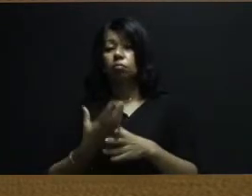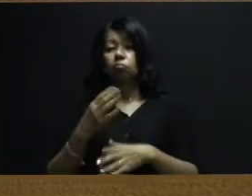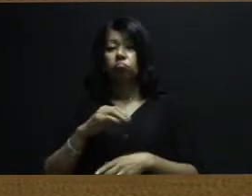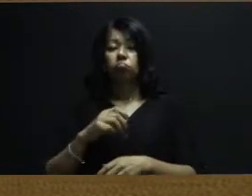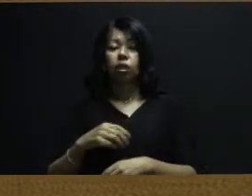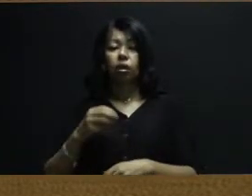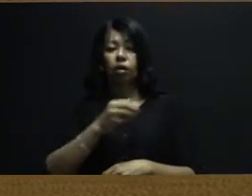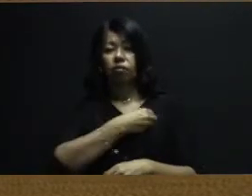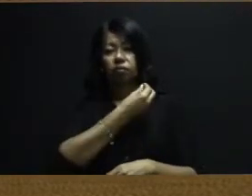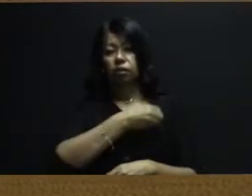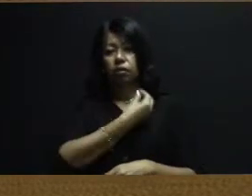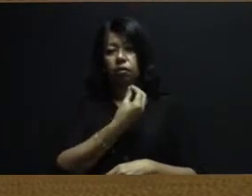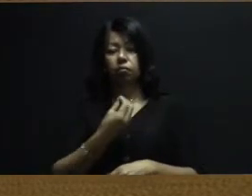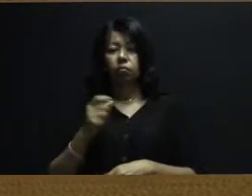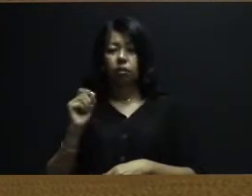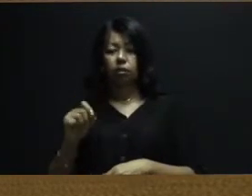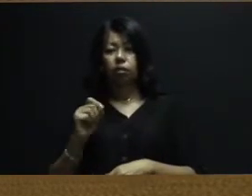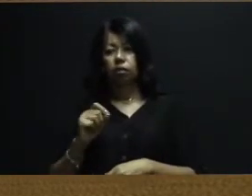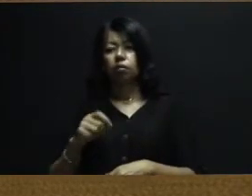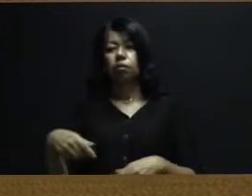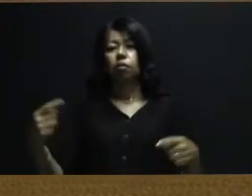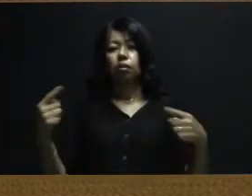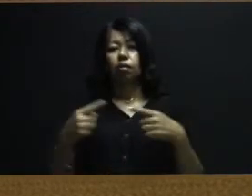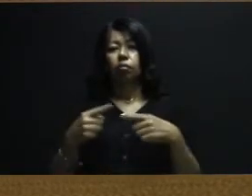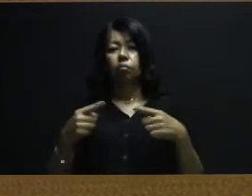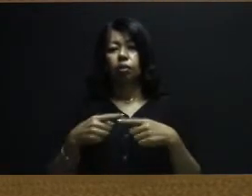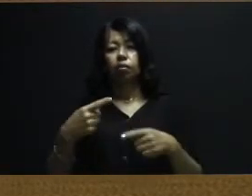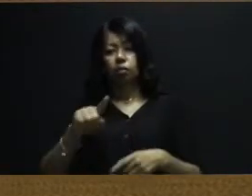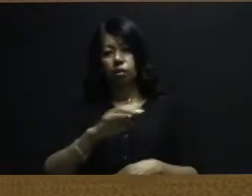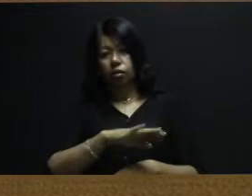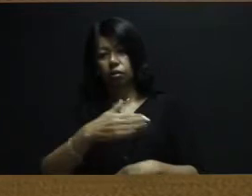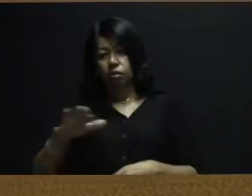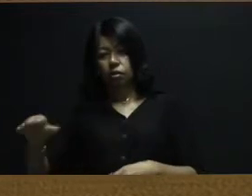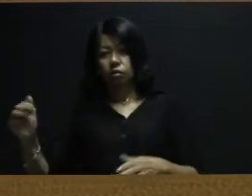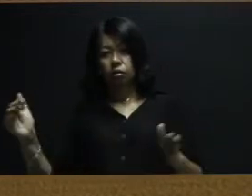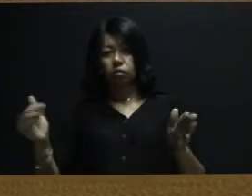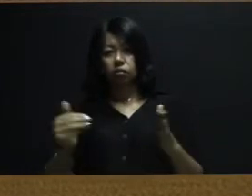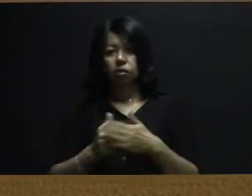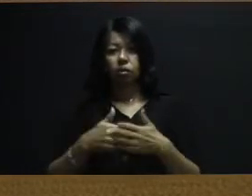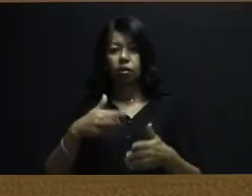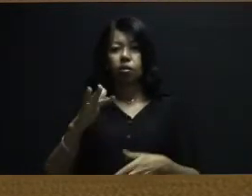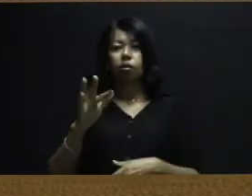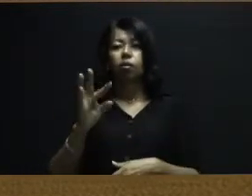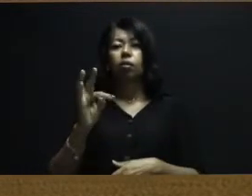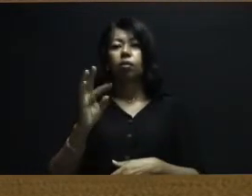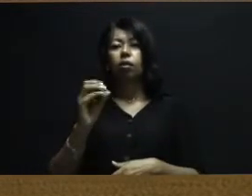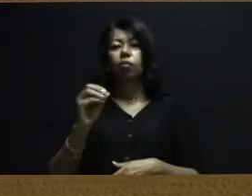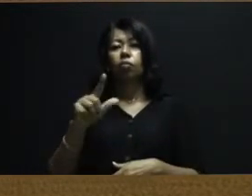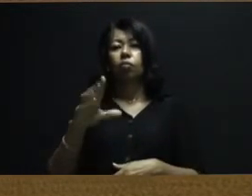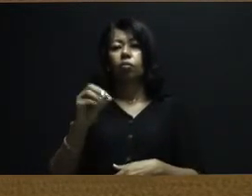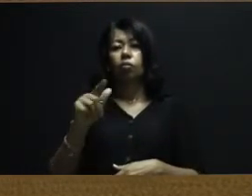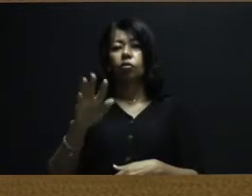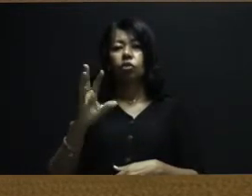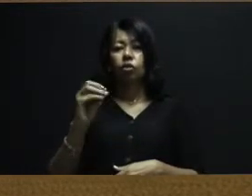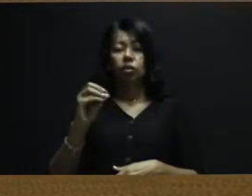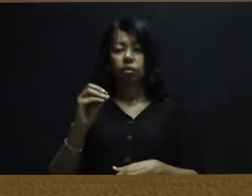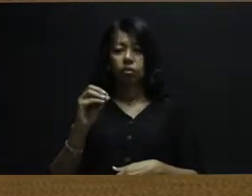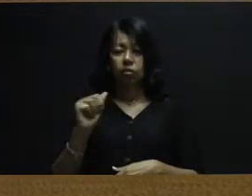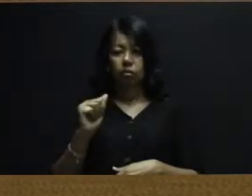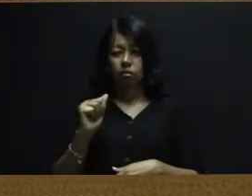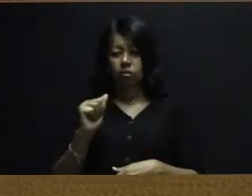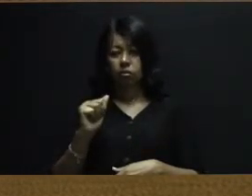Nós tínhamos combinado com a, aliás, lá em Santos, em fechar a trilogia Negrelli, Geraldinho e